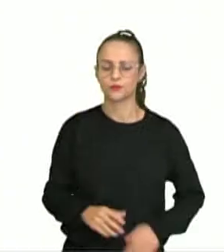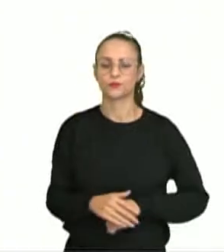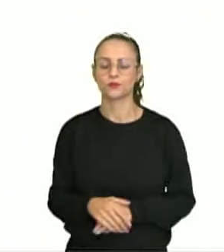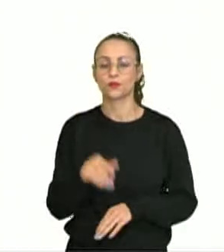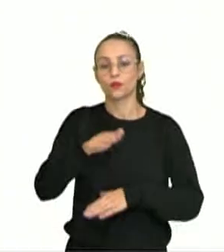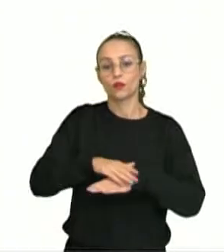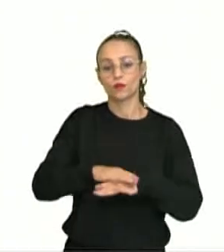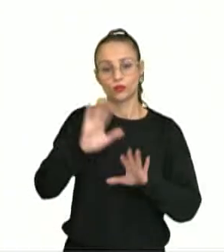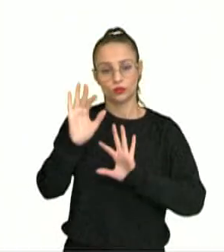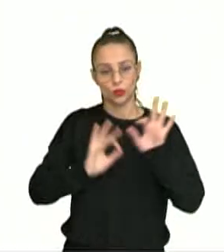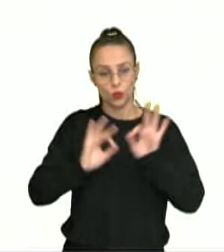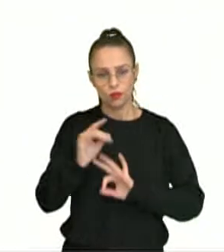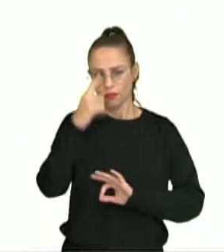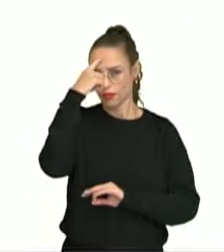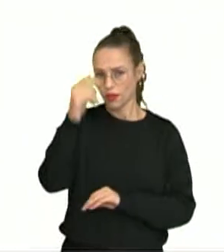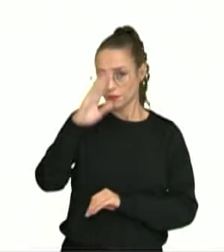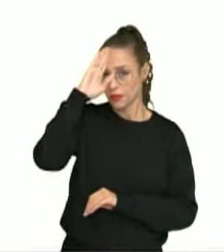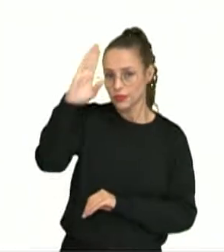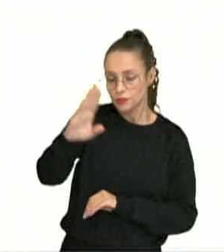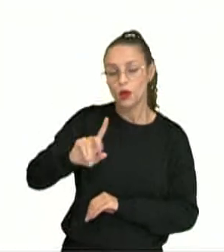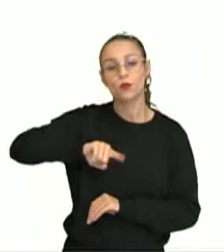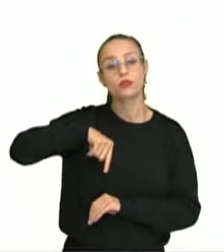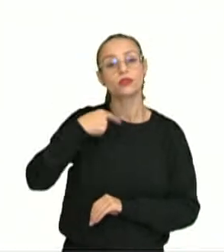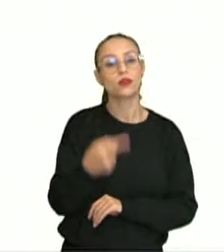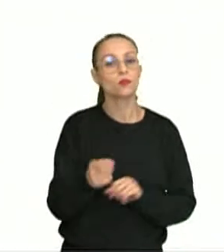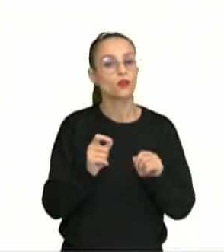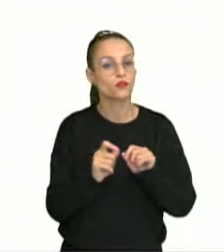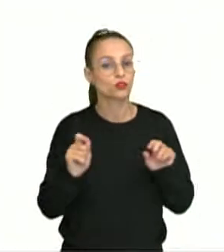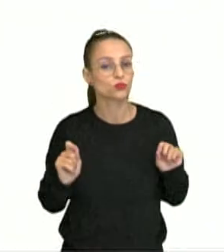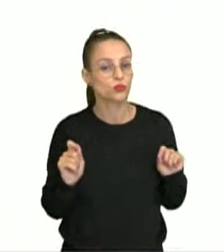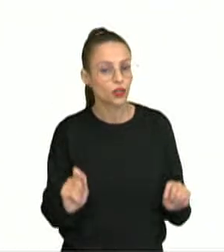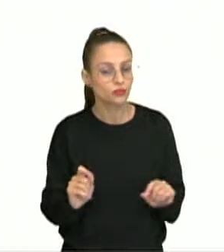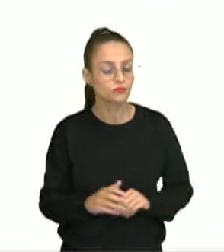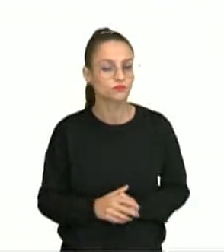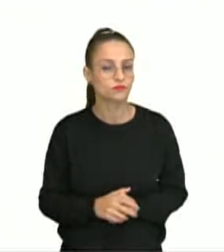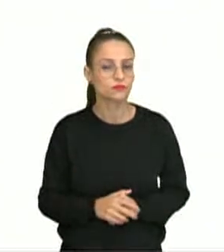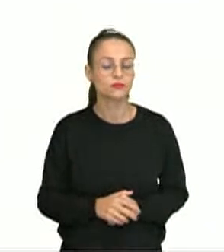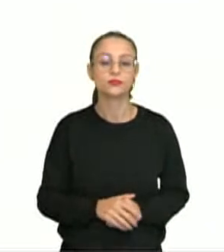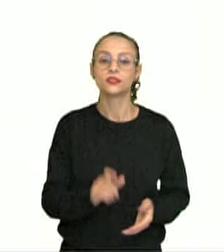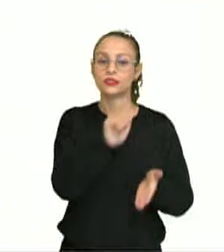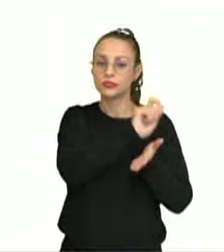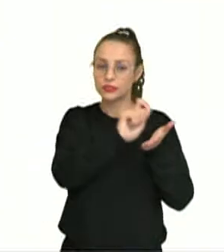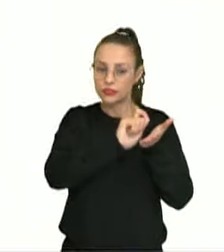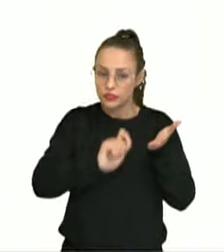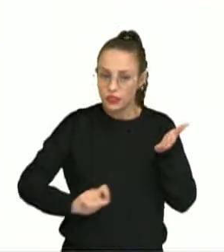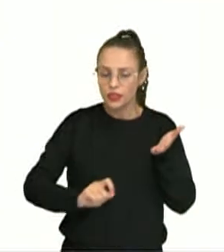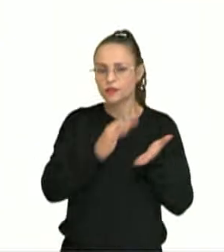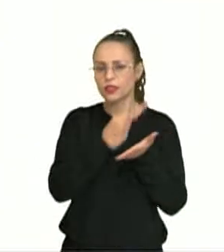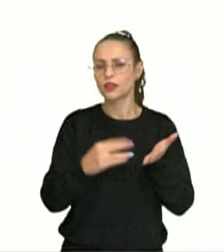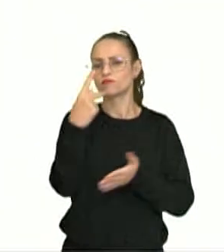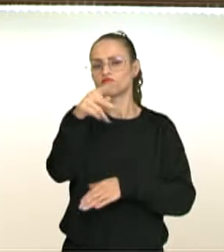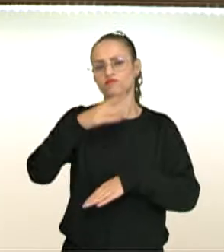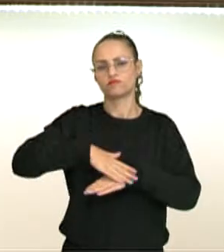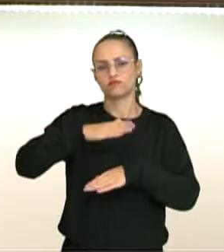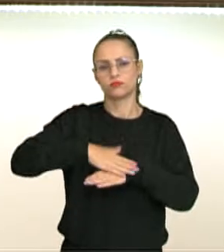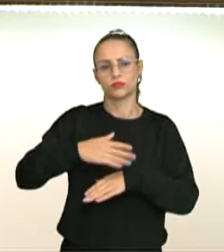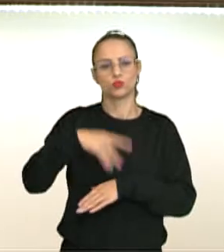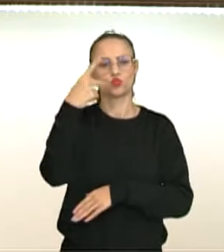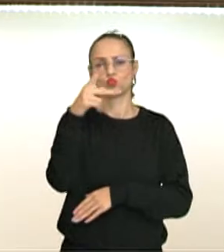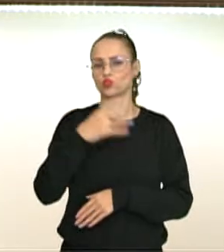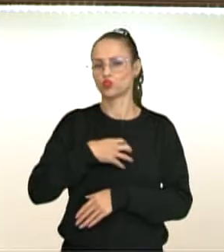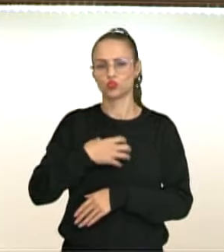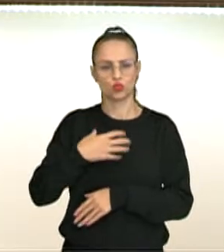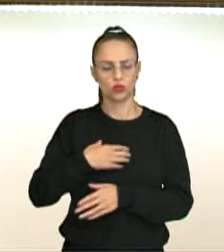Organize as ideias principais em tópicos e a seguir faça o quê? Escreva o texto com suas próprias palavras. Então você relê